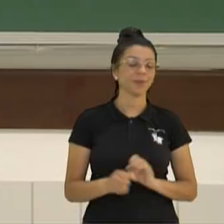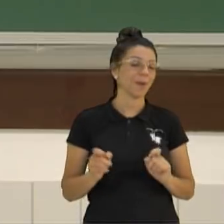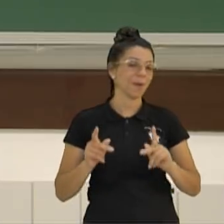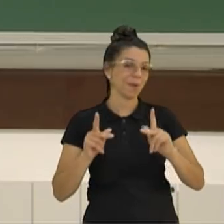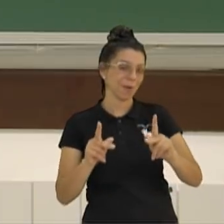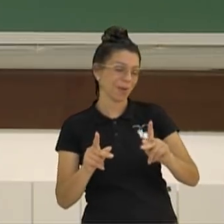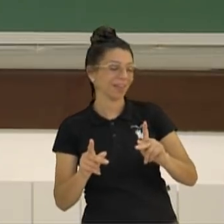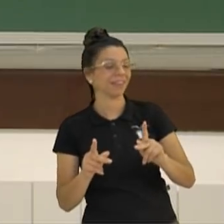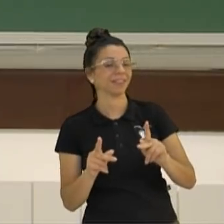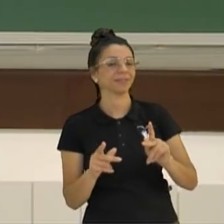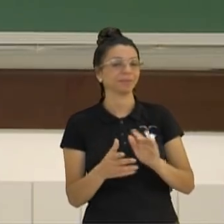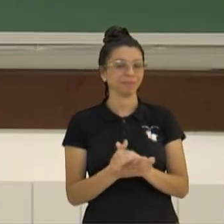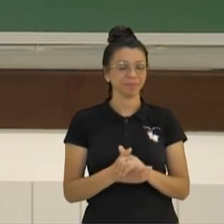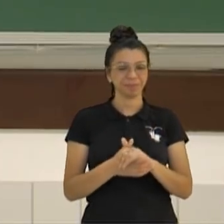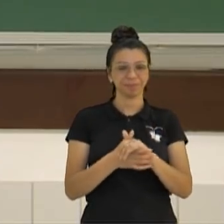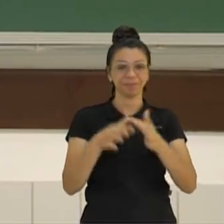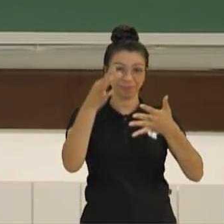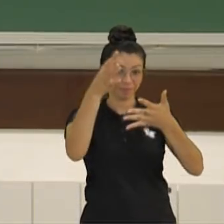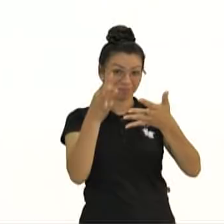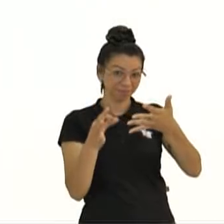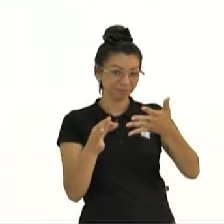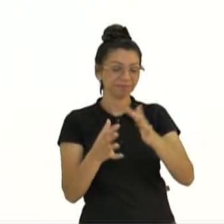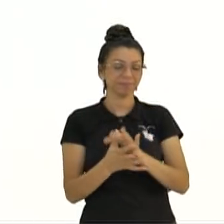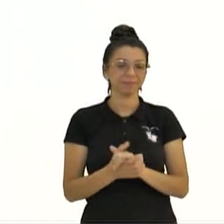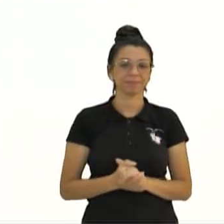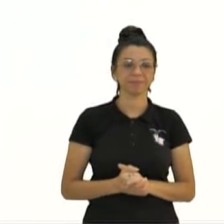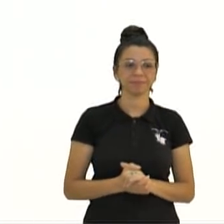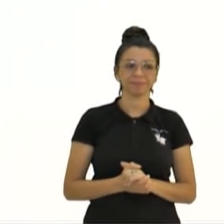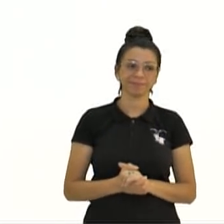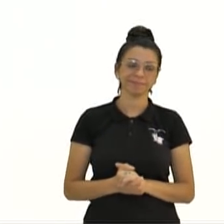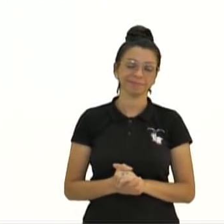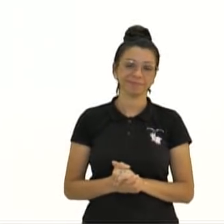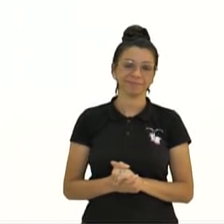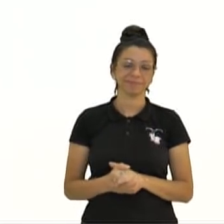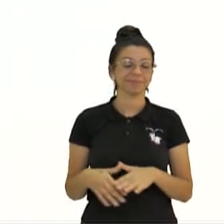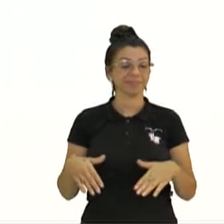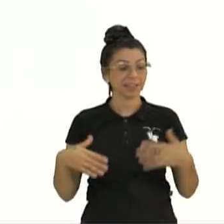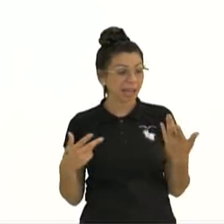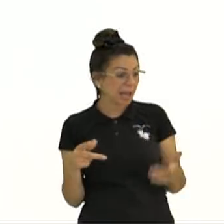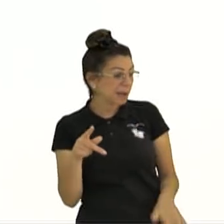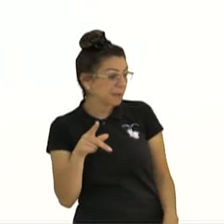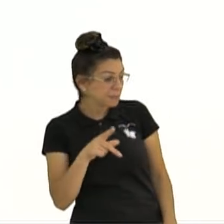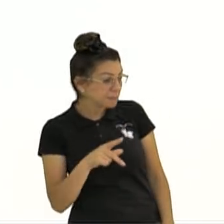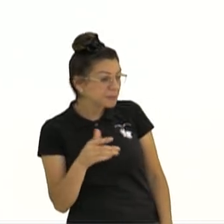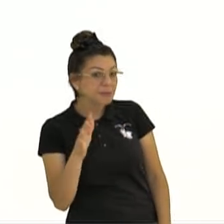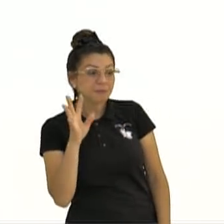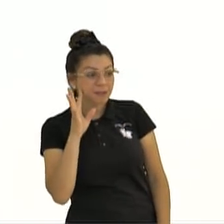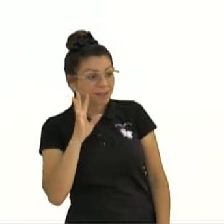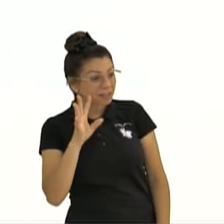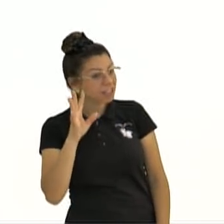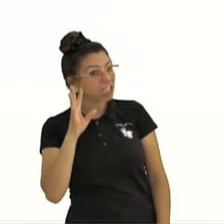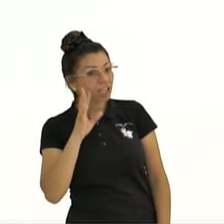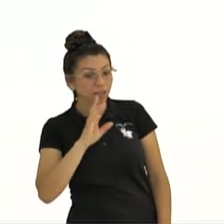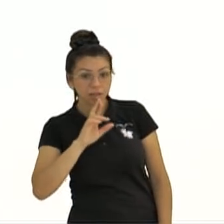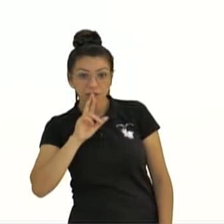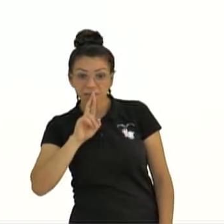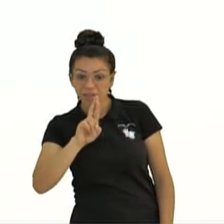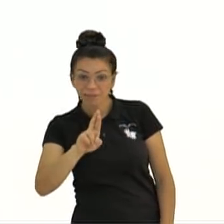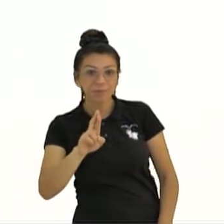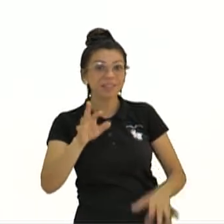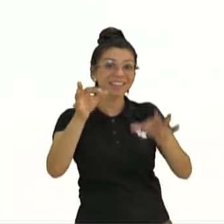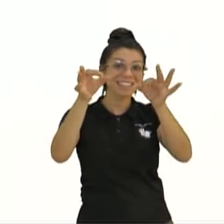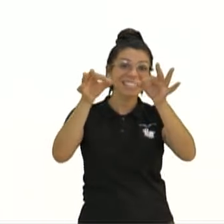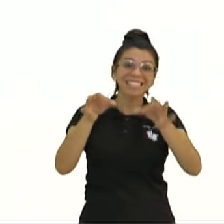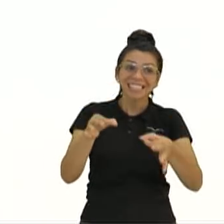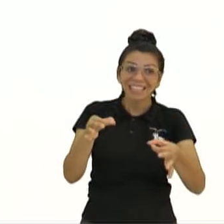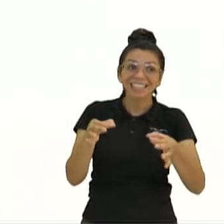Ok, beleza? Conferindo então. Ah, prof, que legal, marquei a alternativa certa,